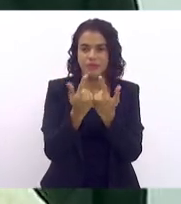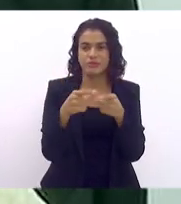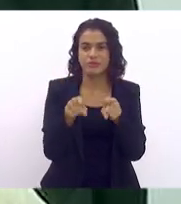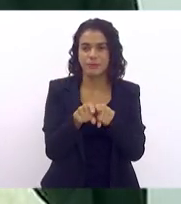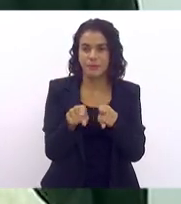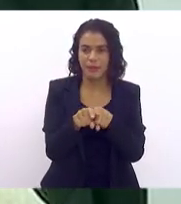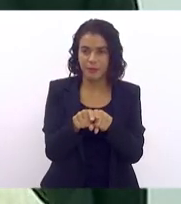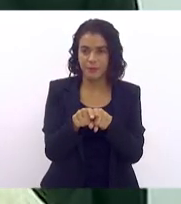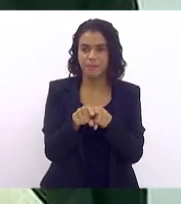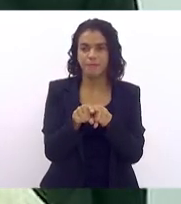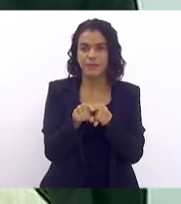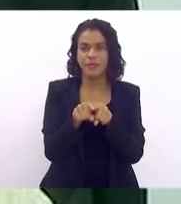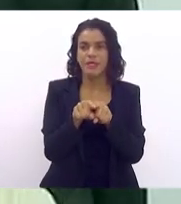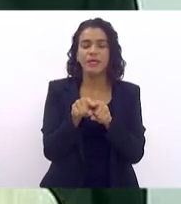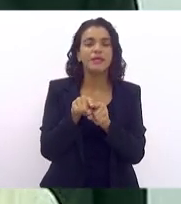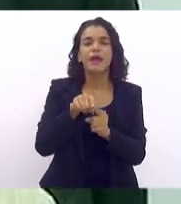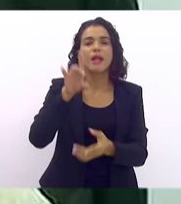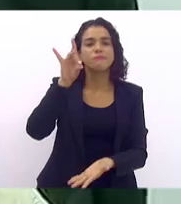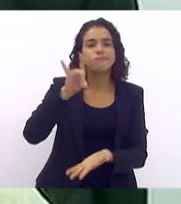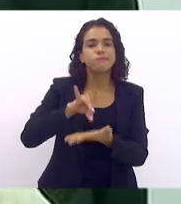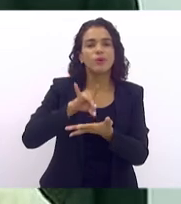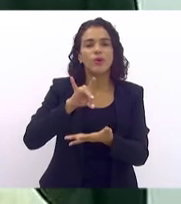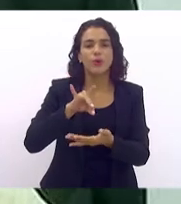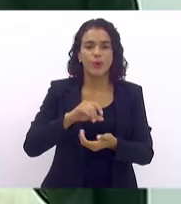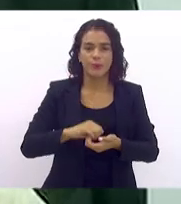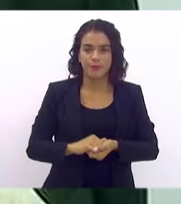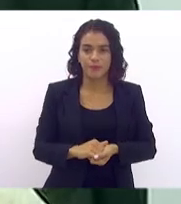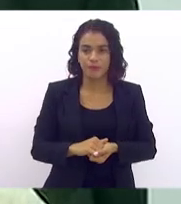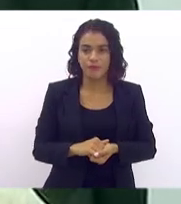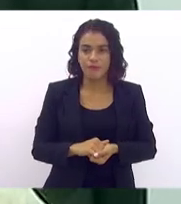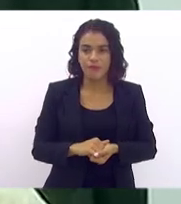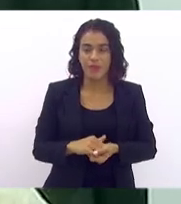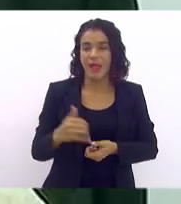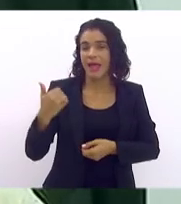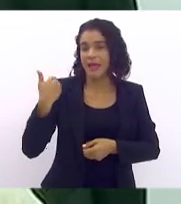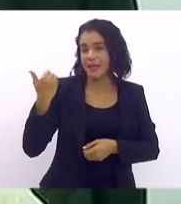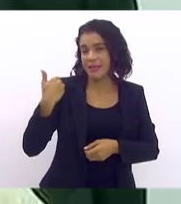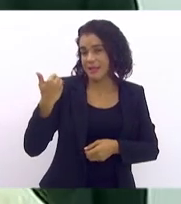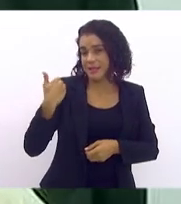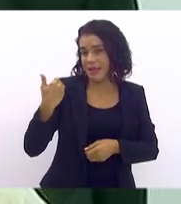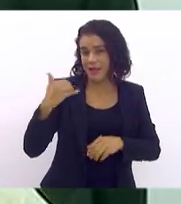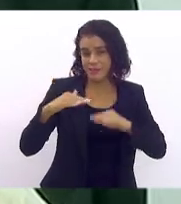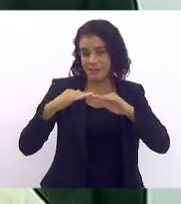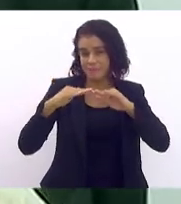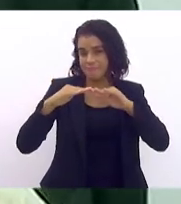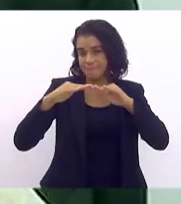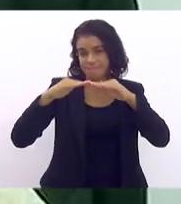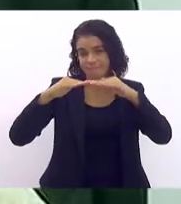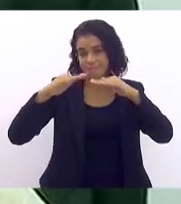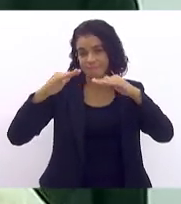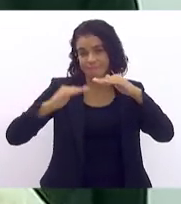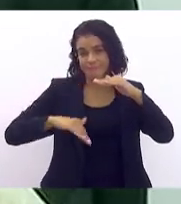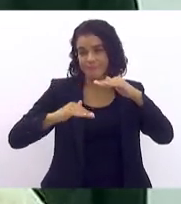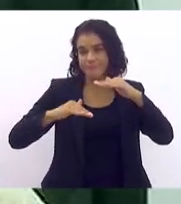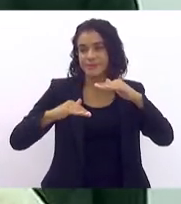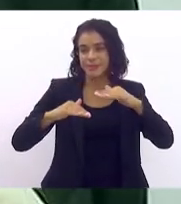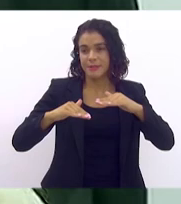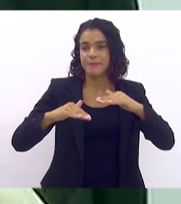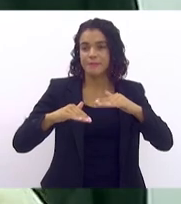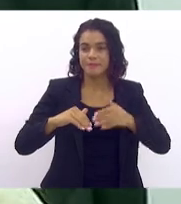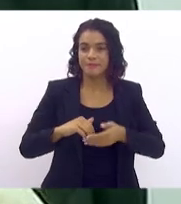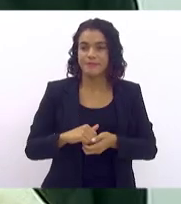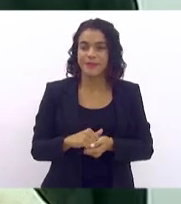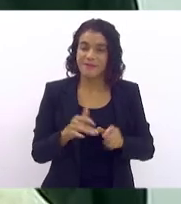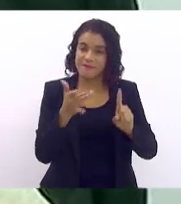ela sintetiza o faixa etária de amadurecimento das mulheres que são